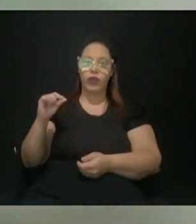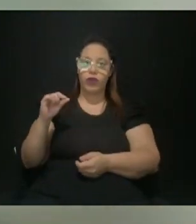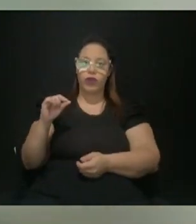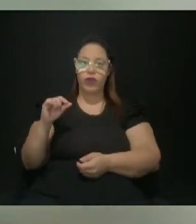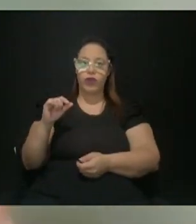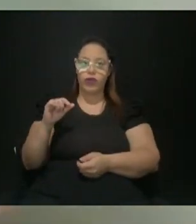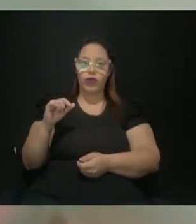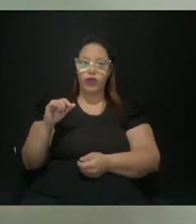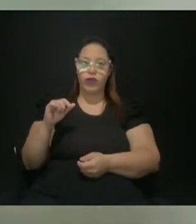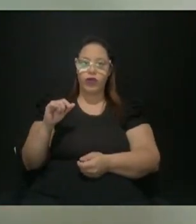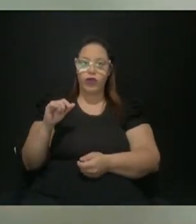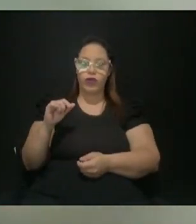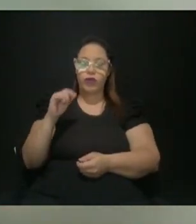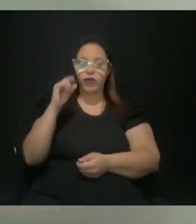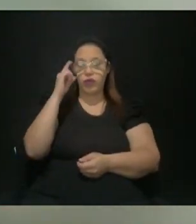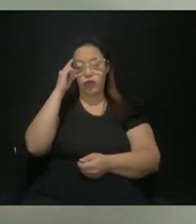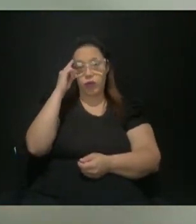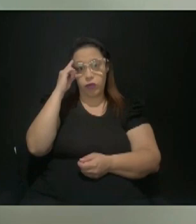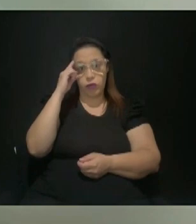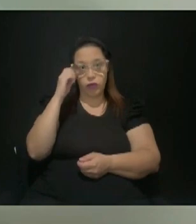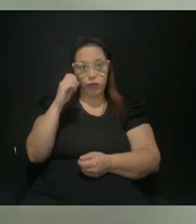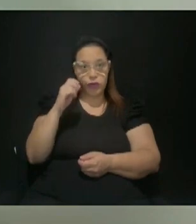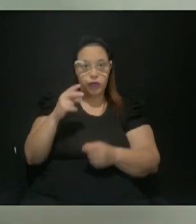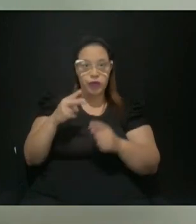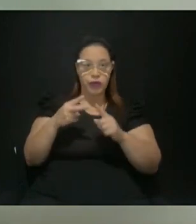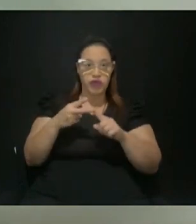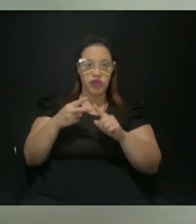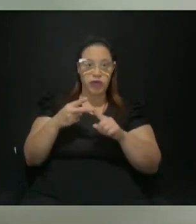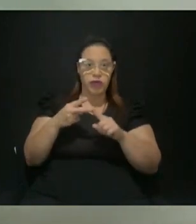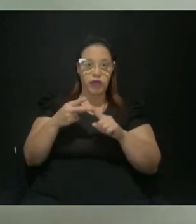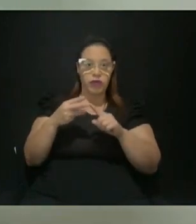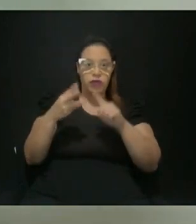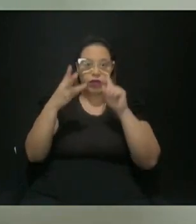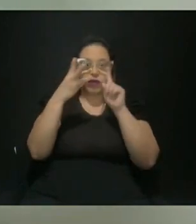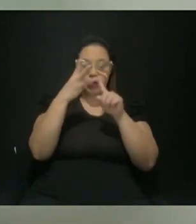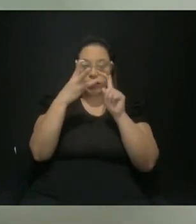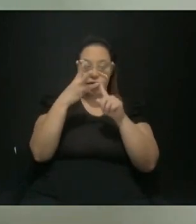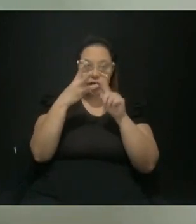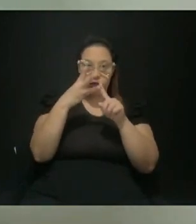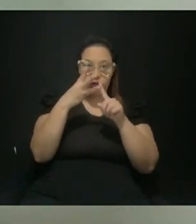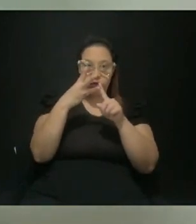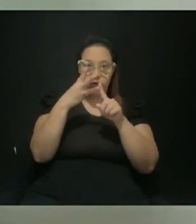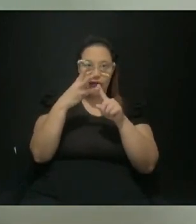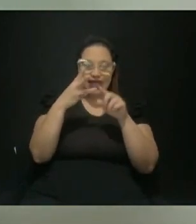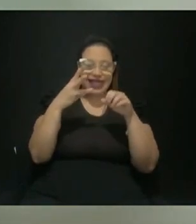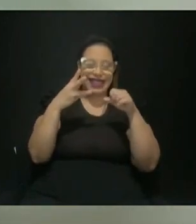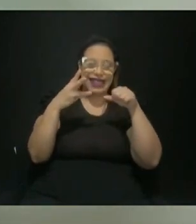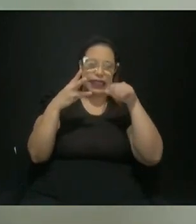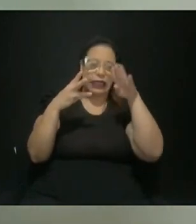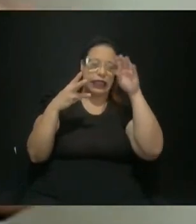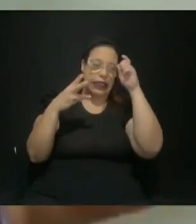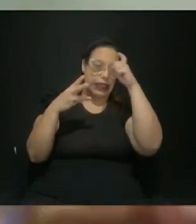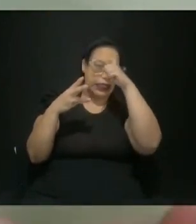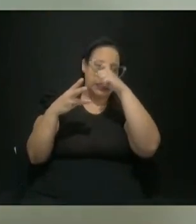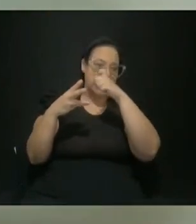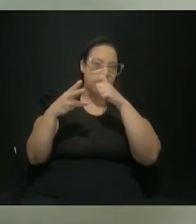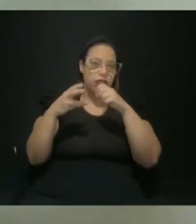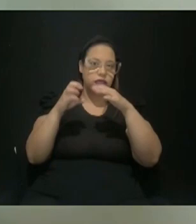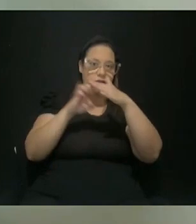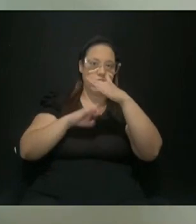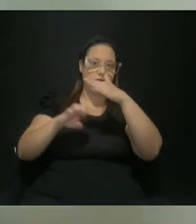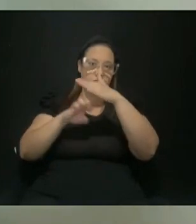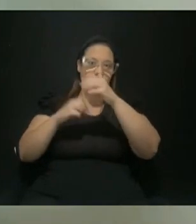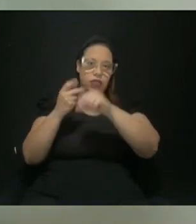então, de fontes de energia. E tem o escopo 3, que é o maior desafio, né? Que é quando a empresa ela busca na cadeia